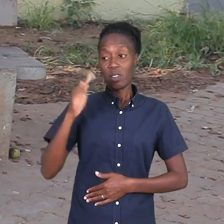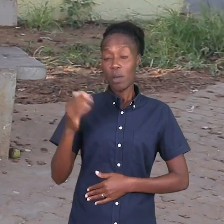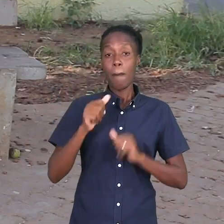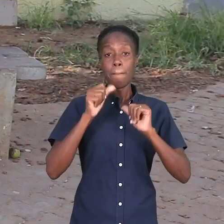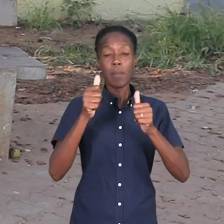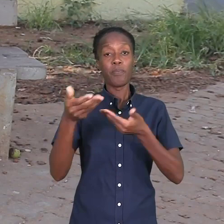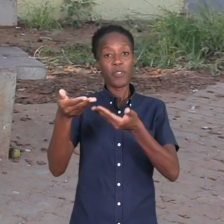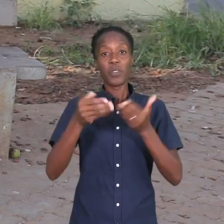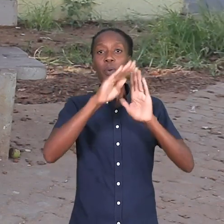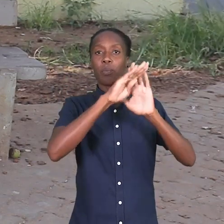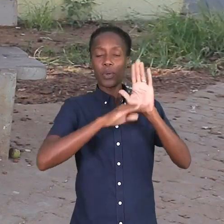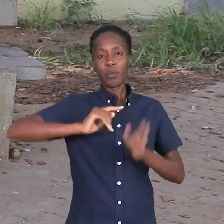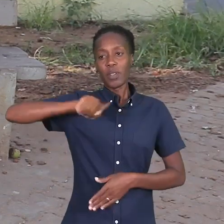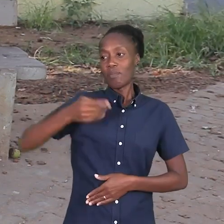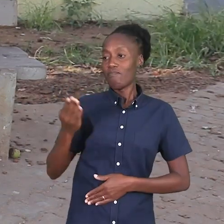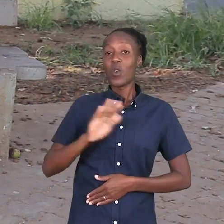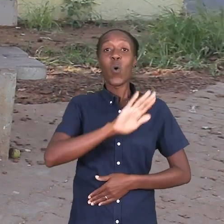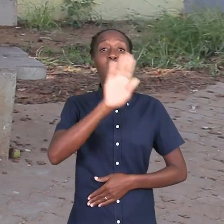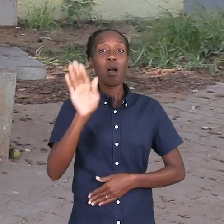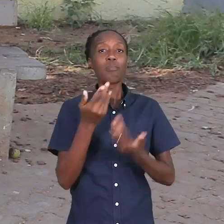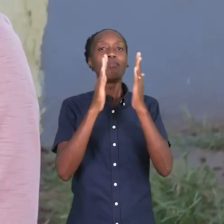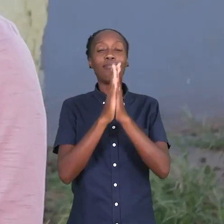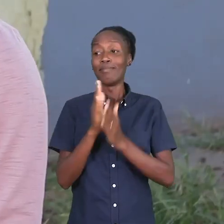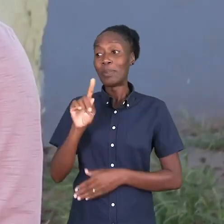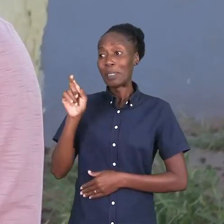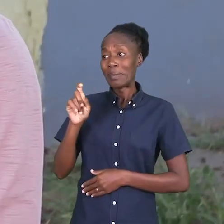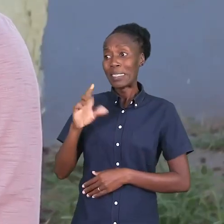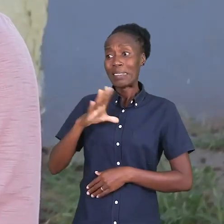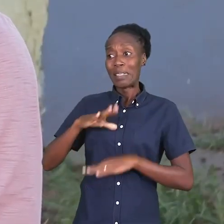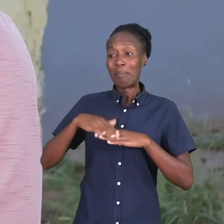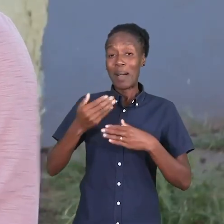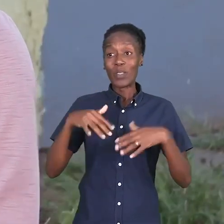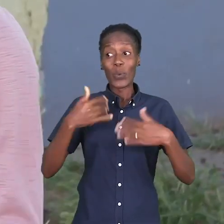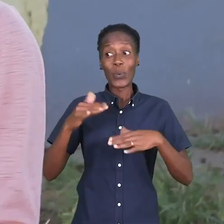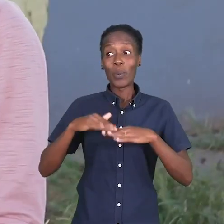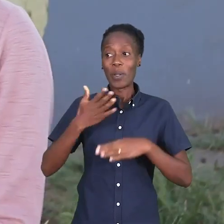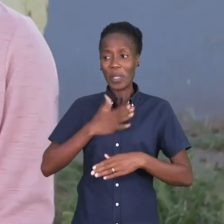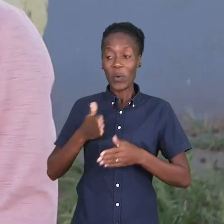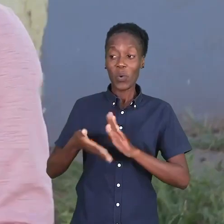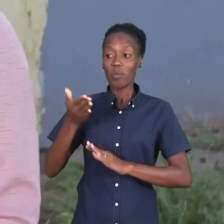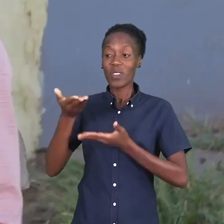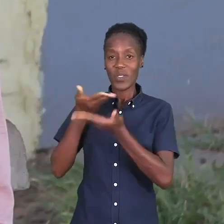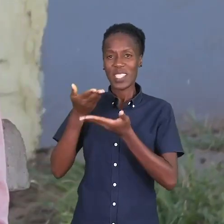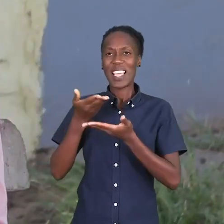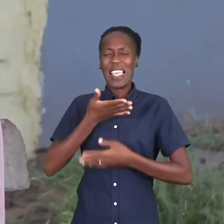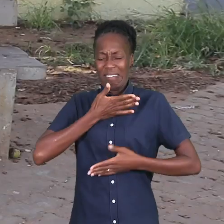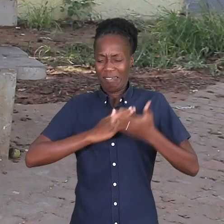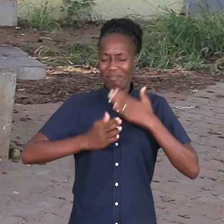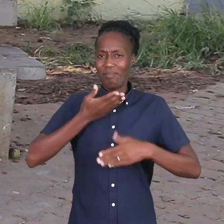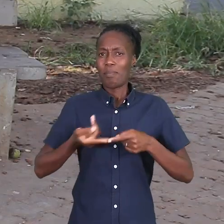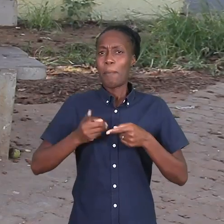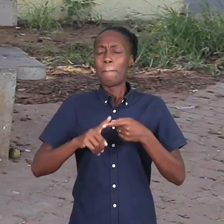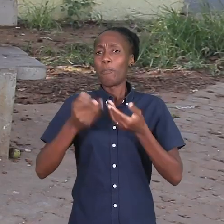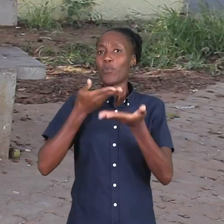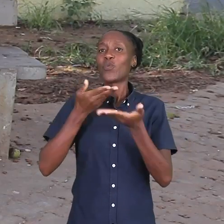muito bem-vinda ao nosso programa. Olá, muito obrigada. Estás nervosa, ansiosa ou pronta para começarmos a nossa conversa?